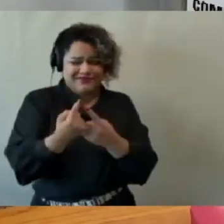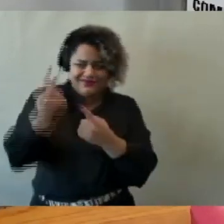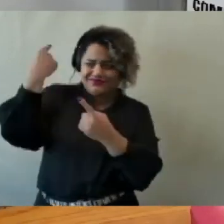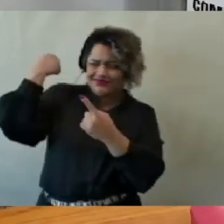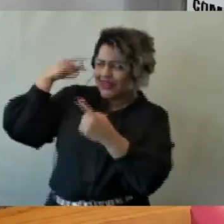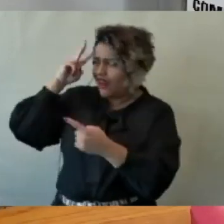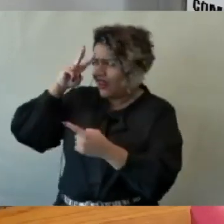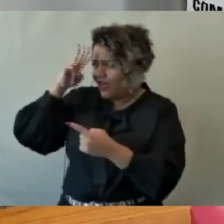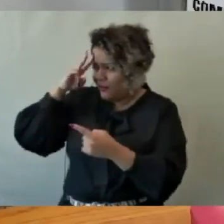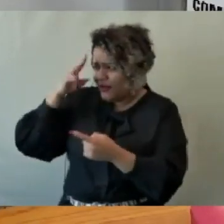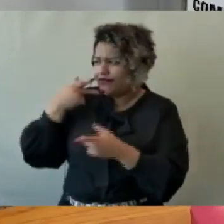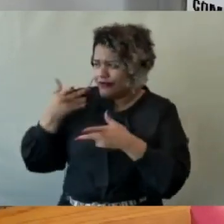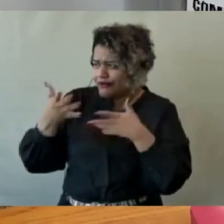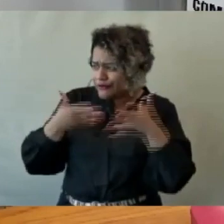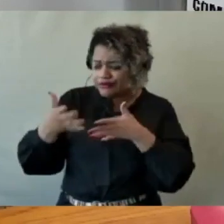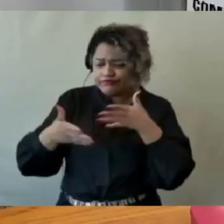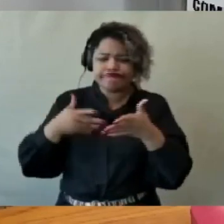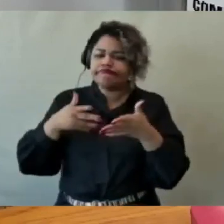foi resolvido.